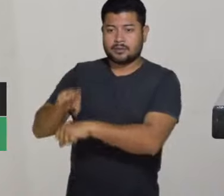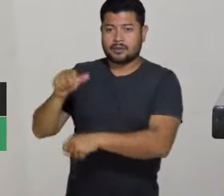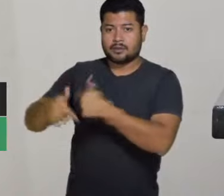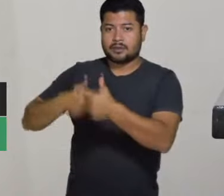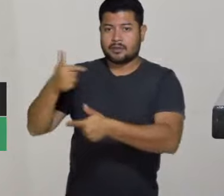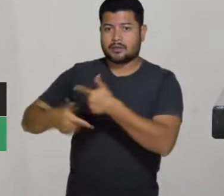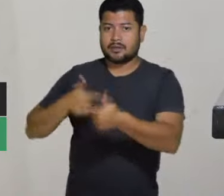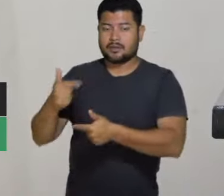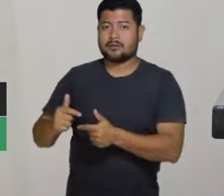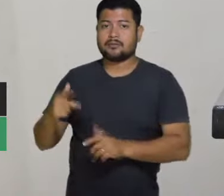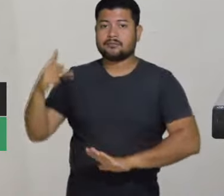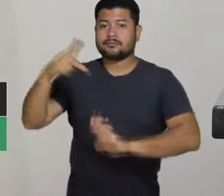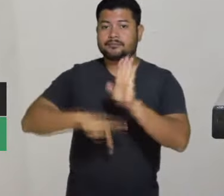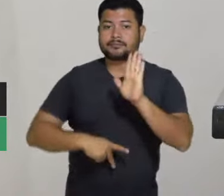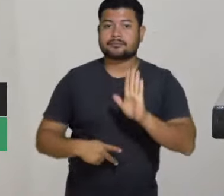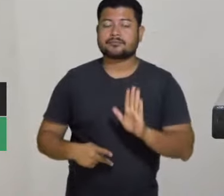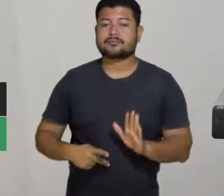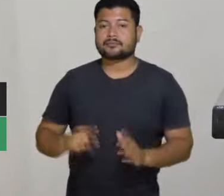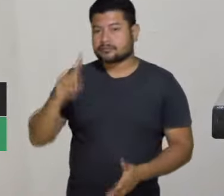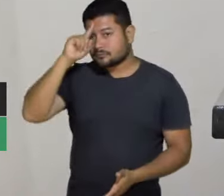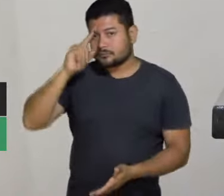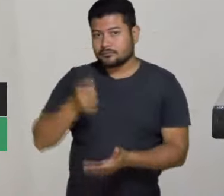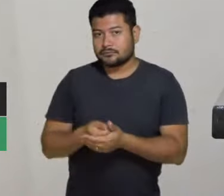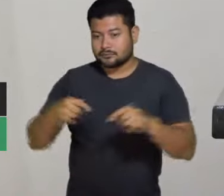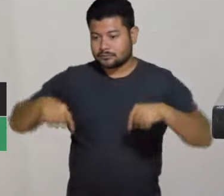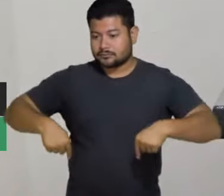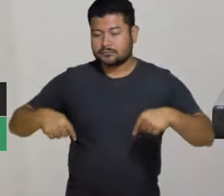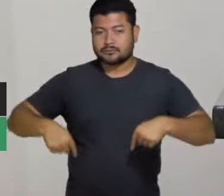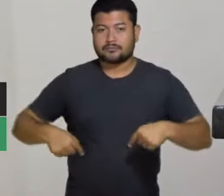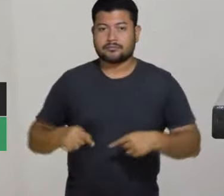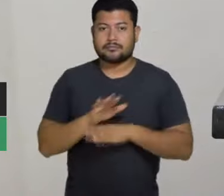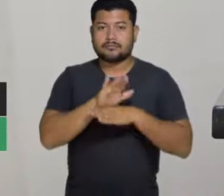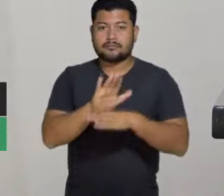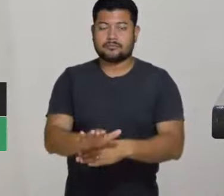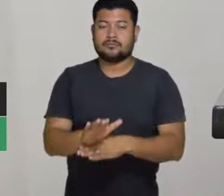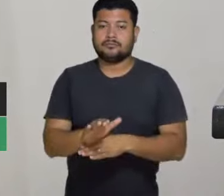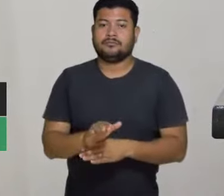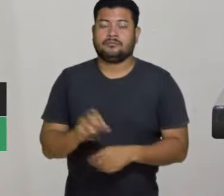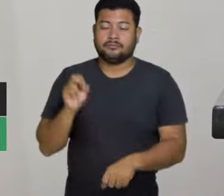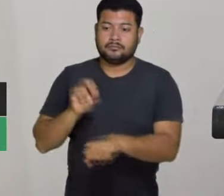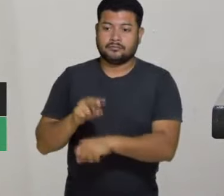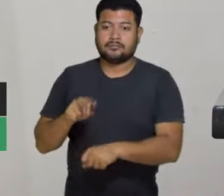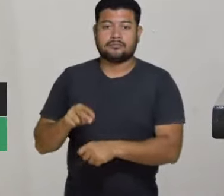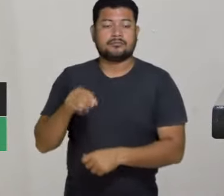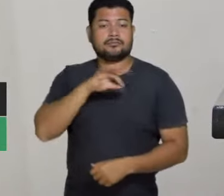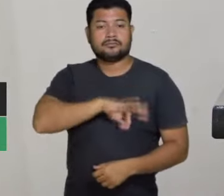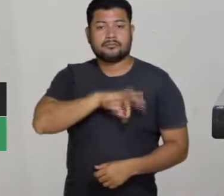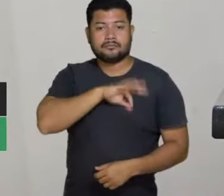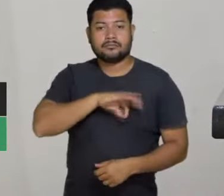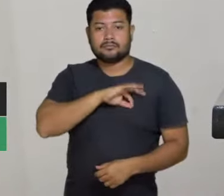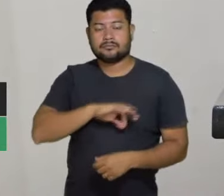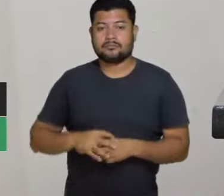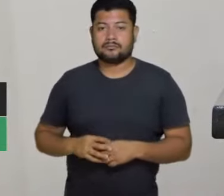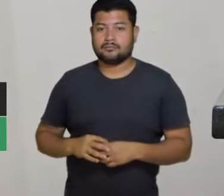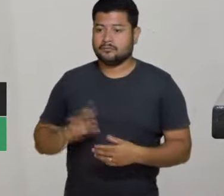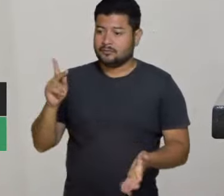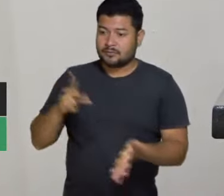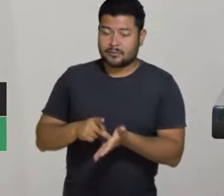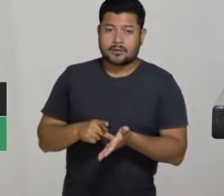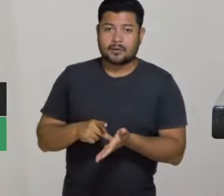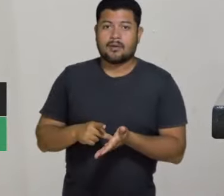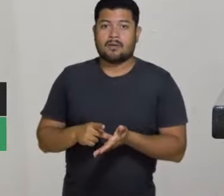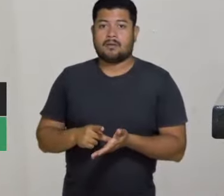trazendo projetos e decisões aqui para casa que auxiliem quem gera emprego e renda, que auxiliem quem efetivamente